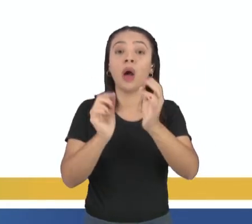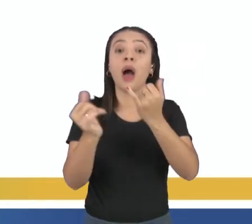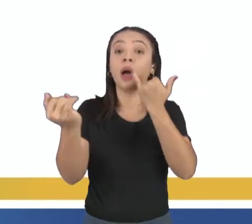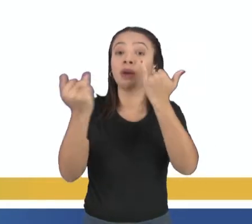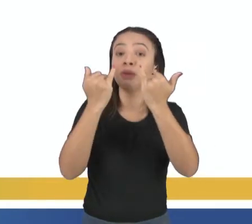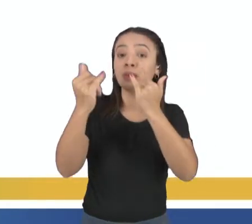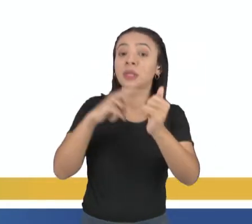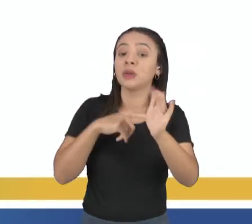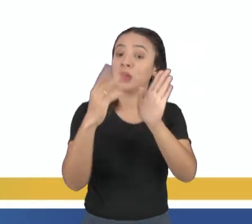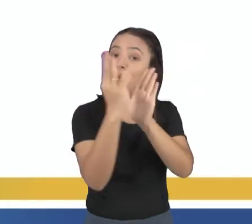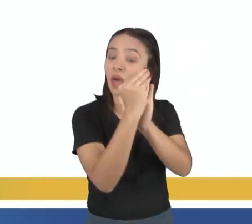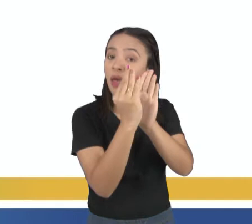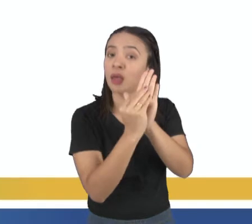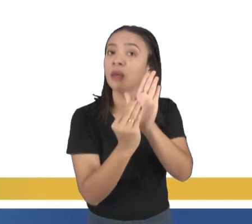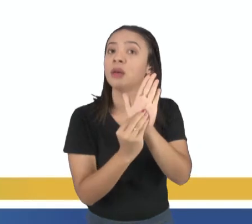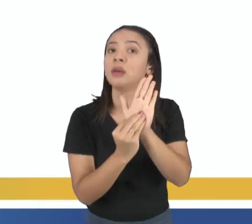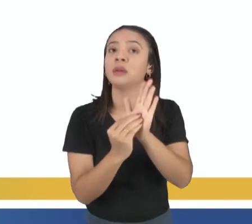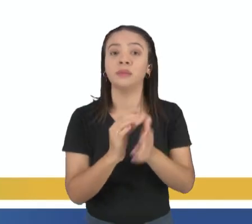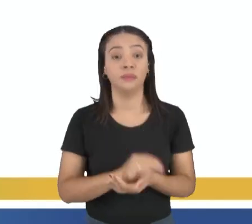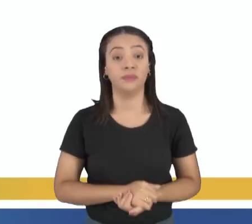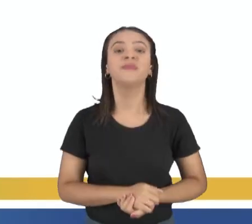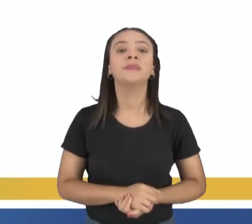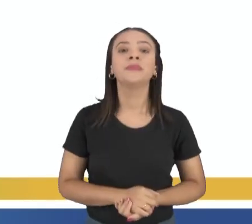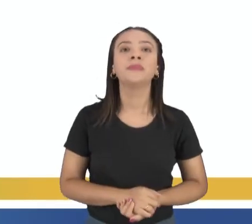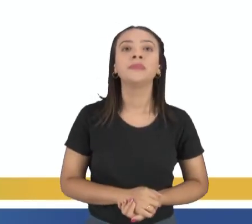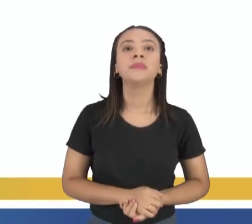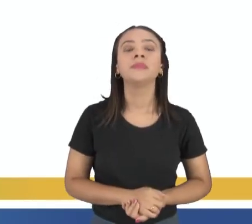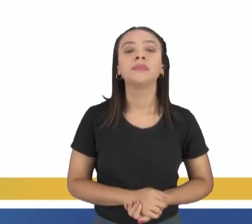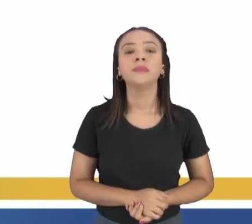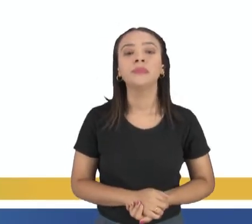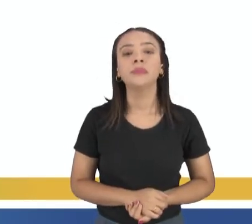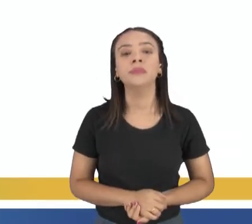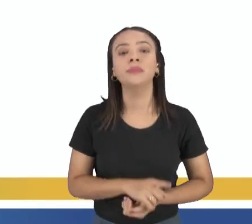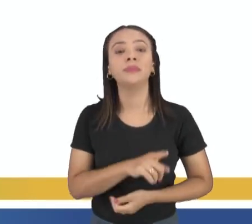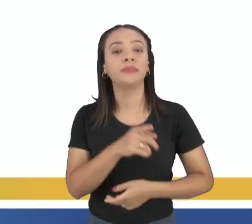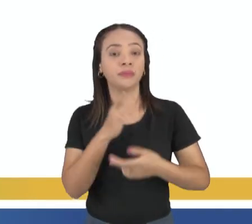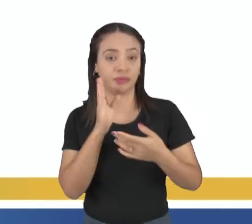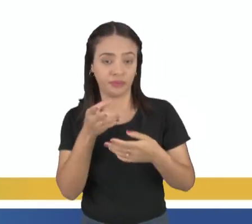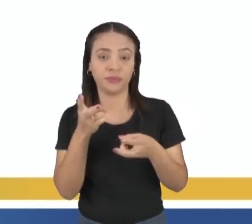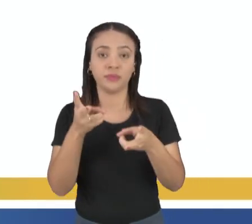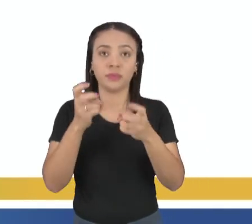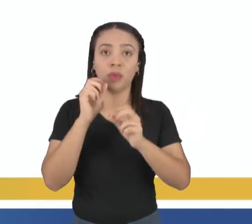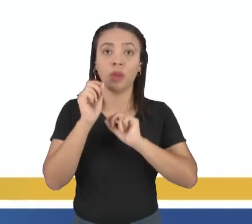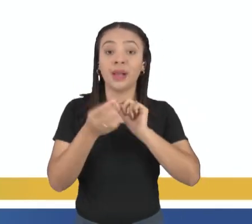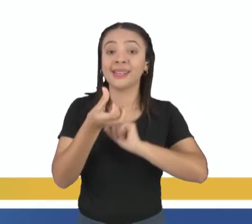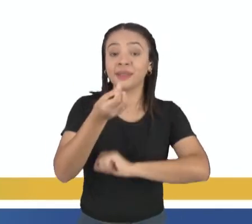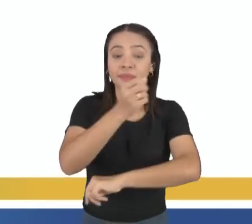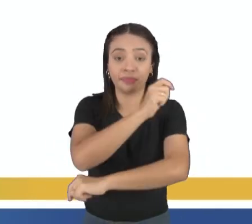lá no quadrinho você viu que 6 alunos